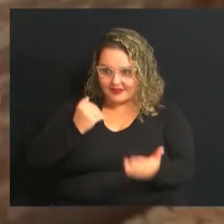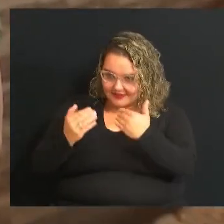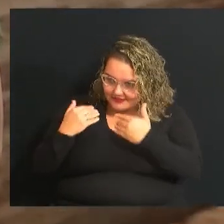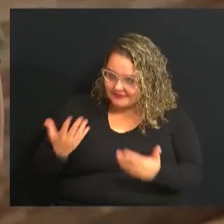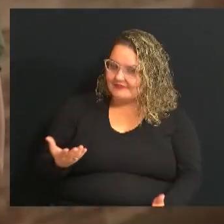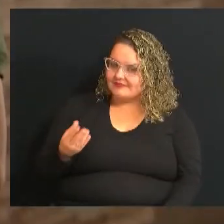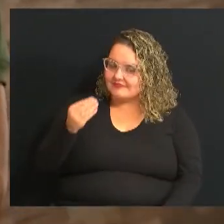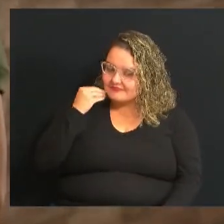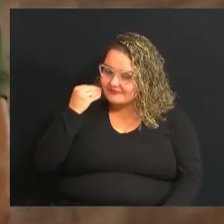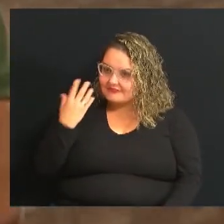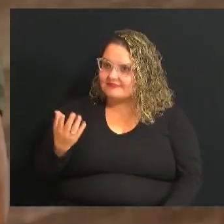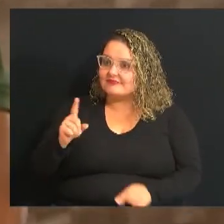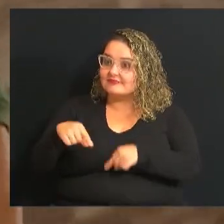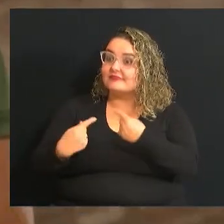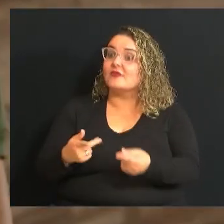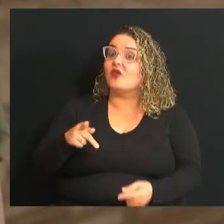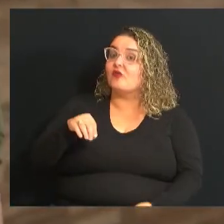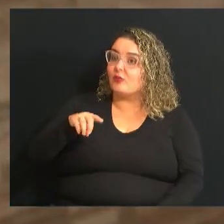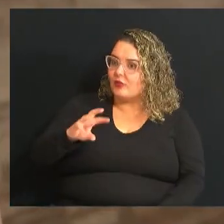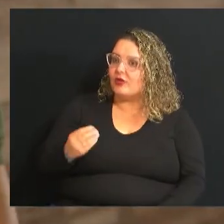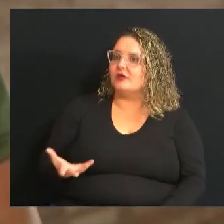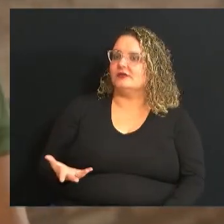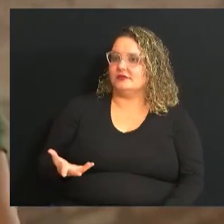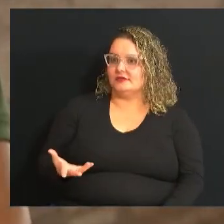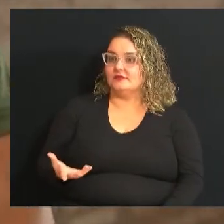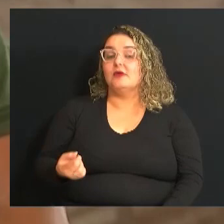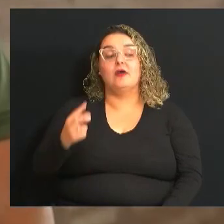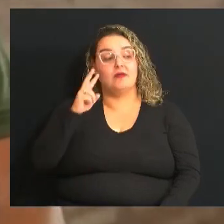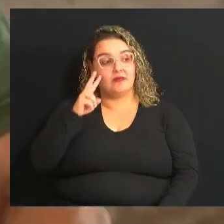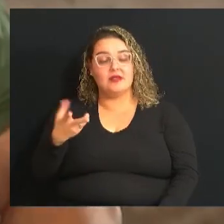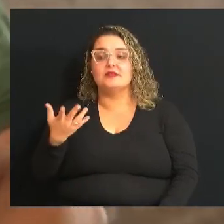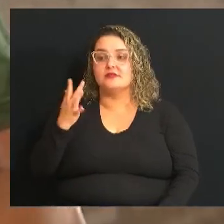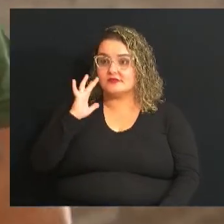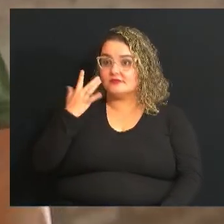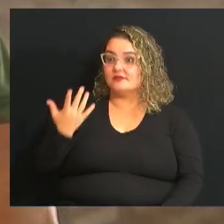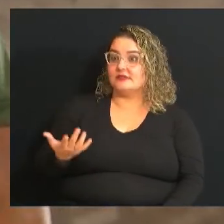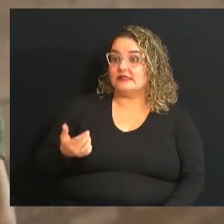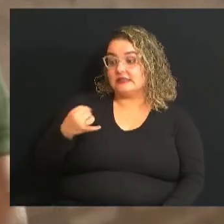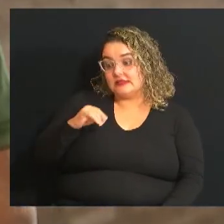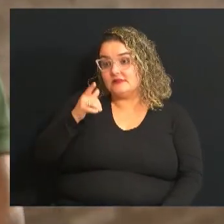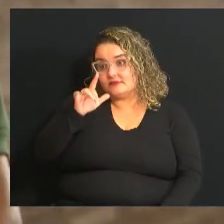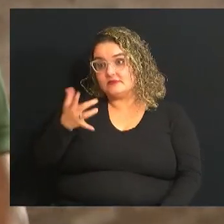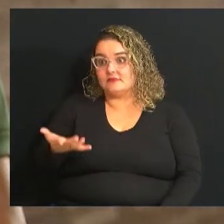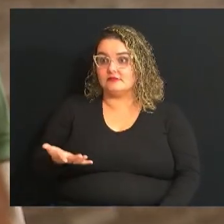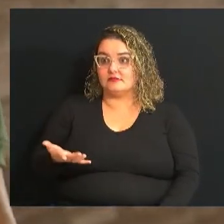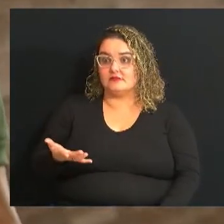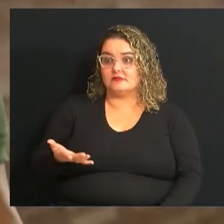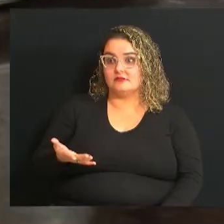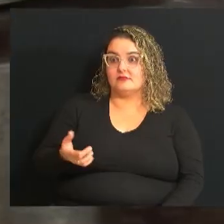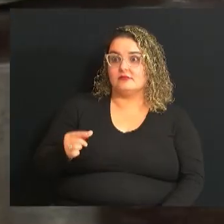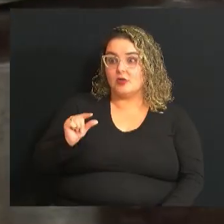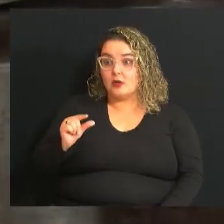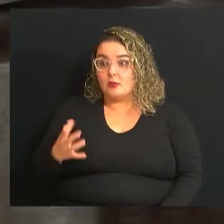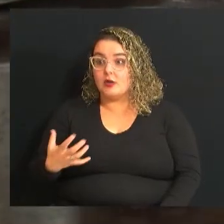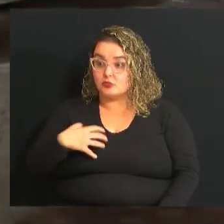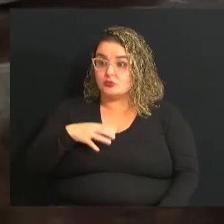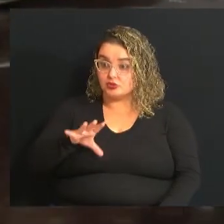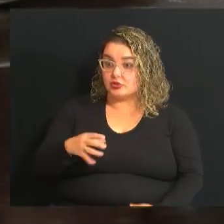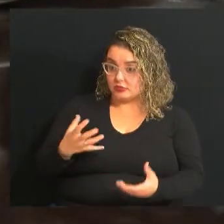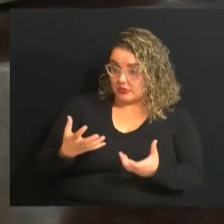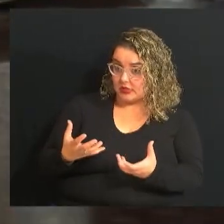logística. Quem não entregou ou demorou foram os Correios. Quem não entregou ou demorou, atrasou, foi a empresa